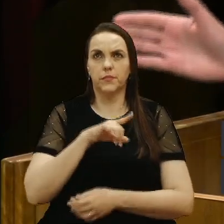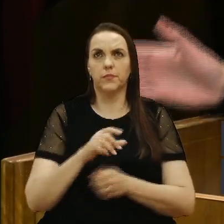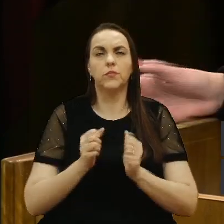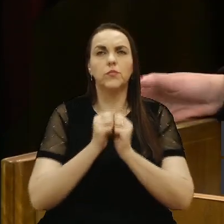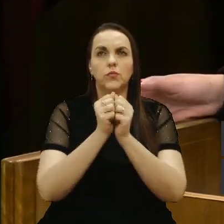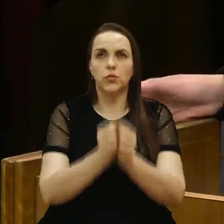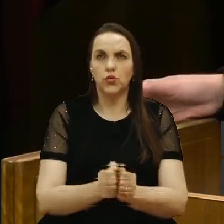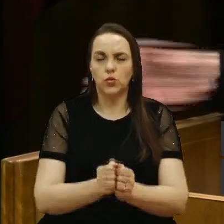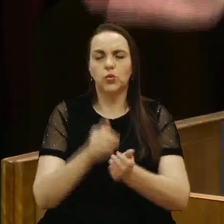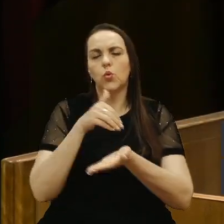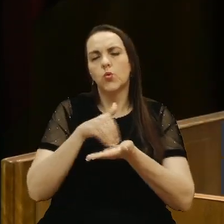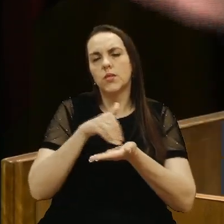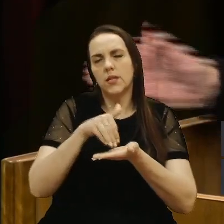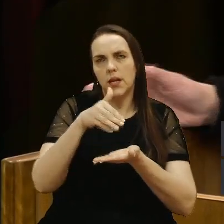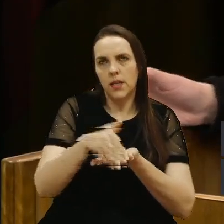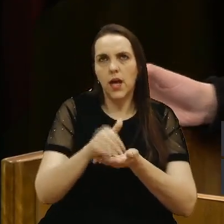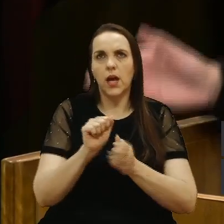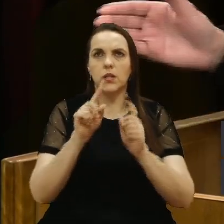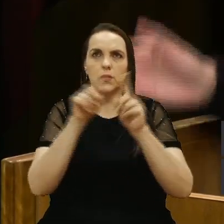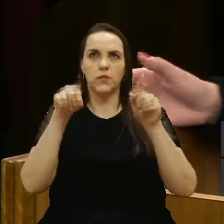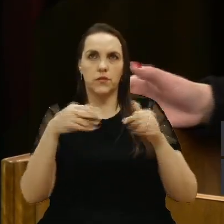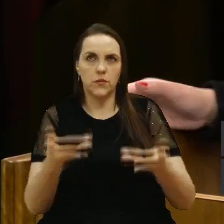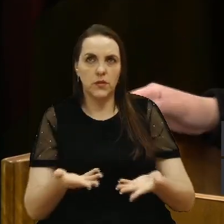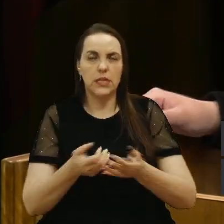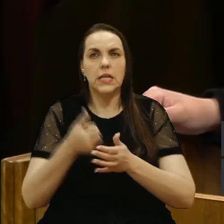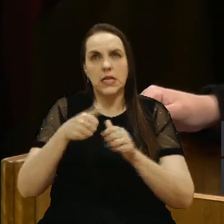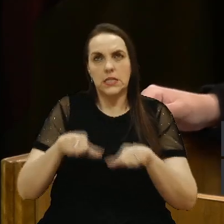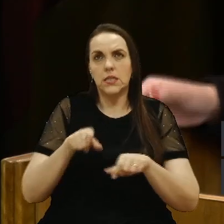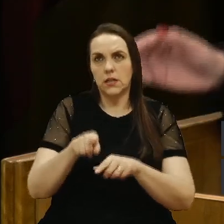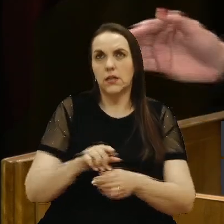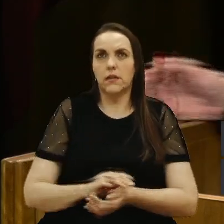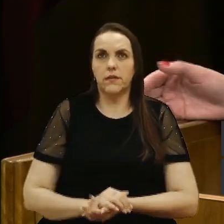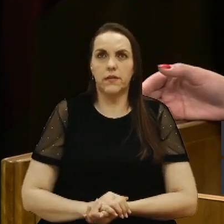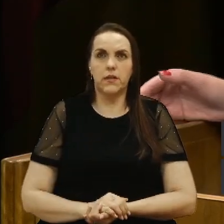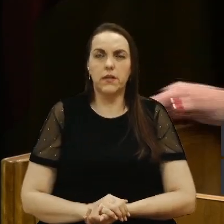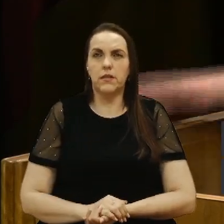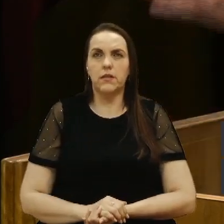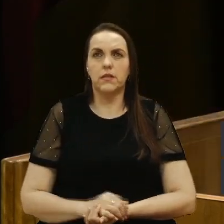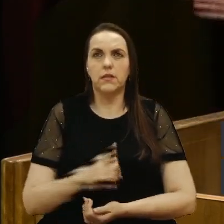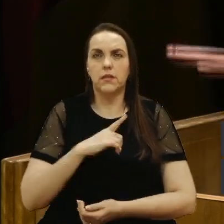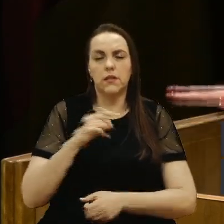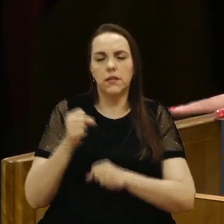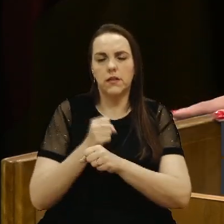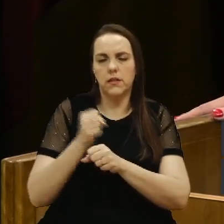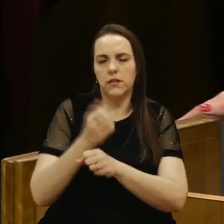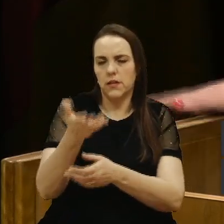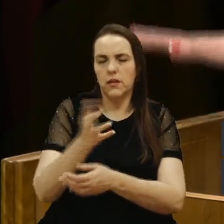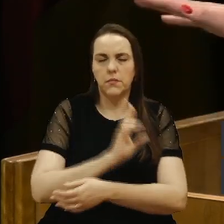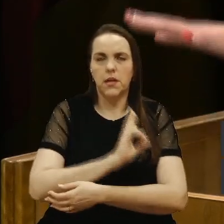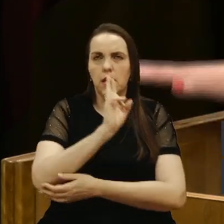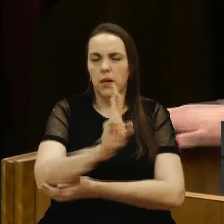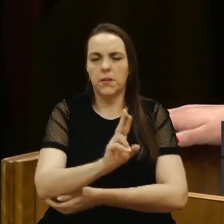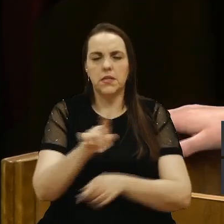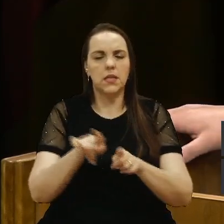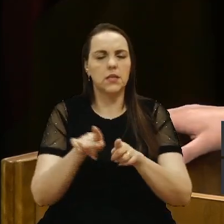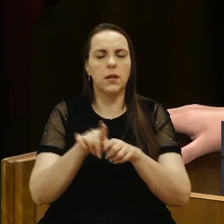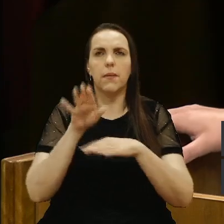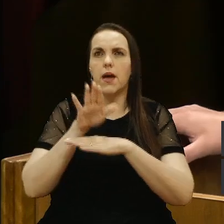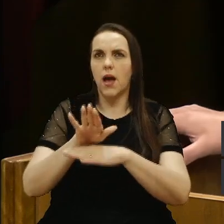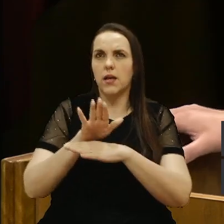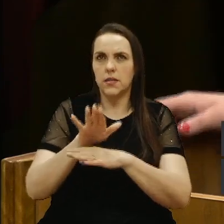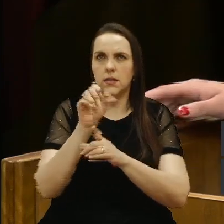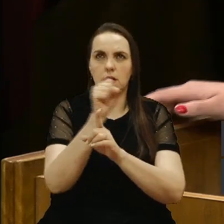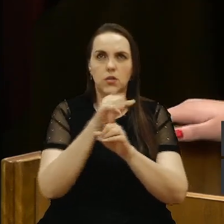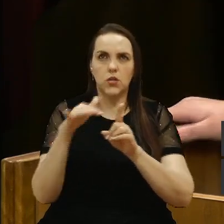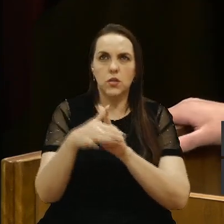com o secretário, com os servidores que estão responsáveis pela obra, com representantes das assistentes